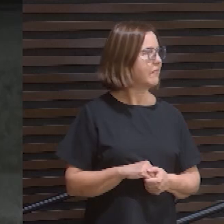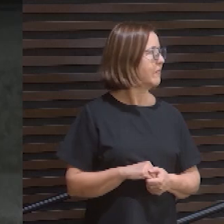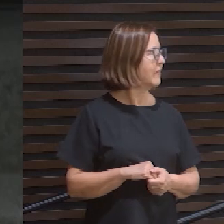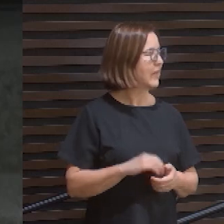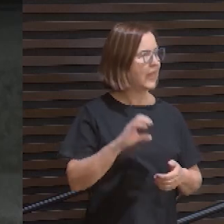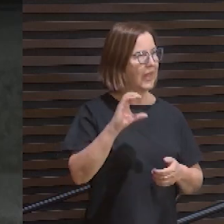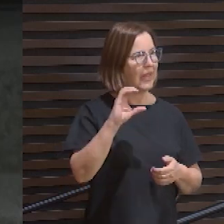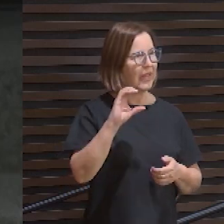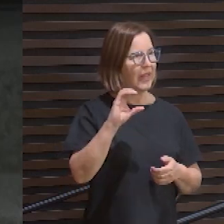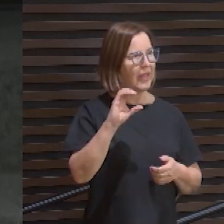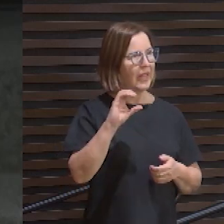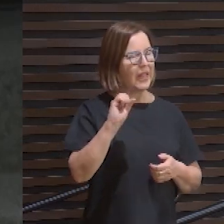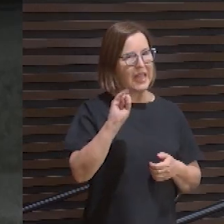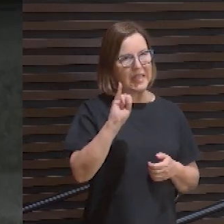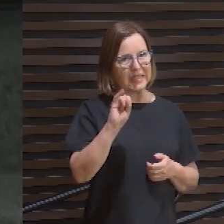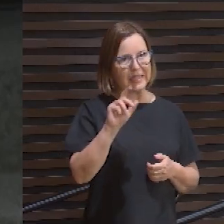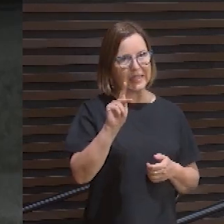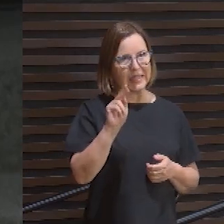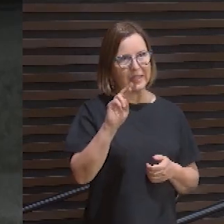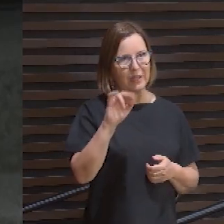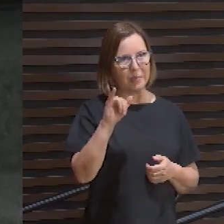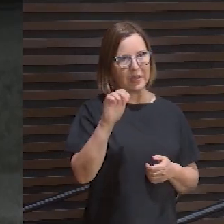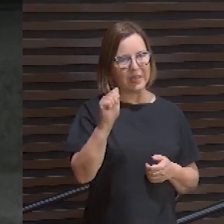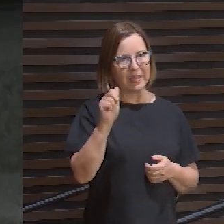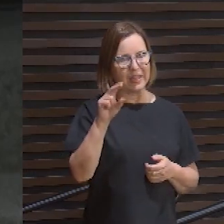Cipriano de Cartago.